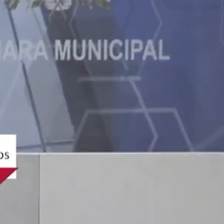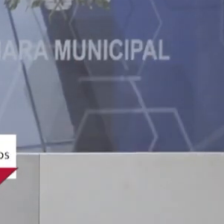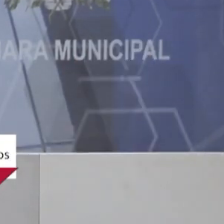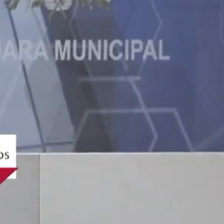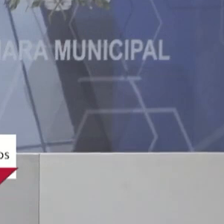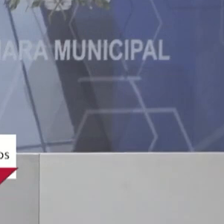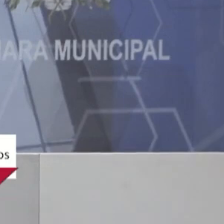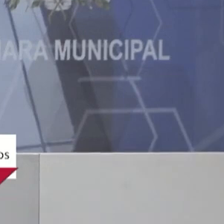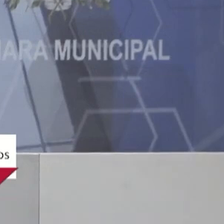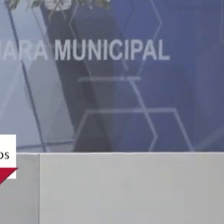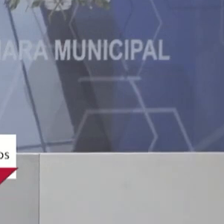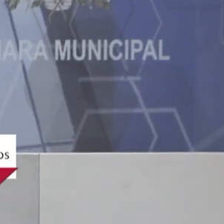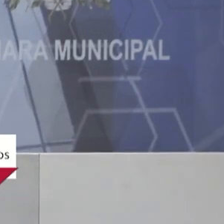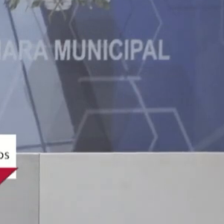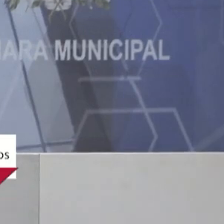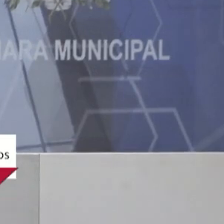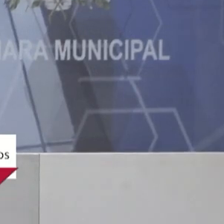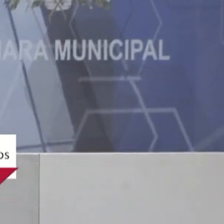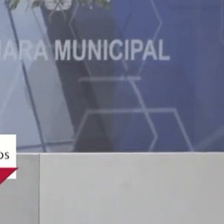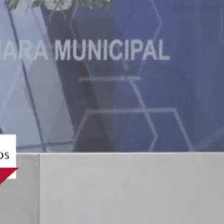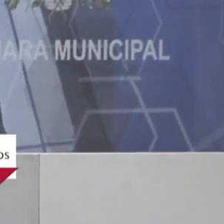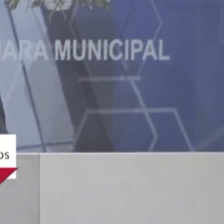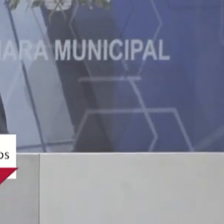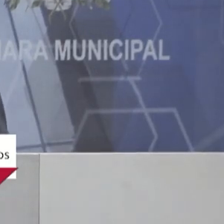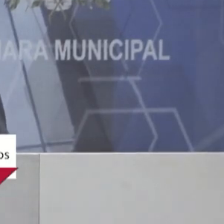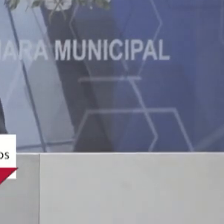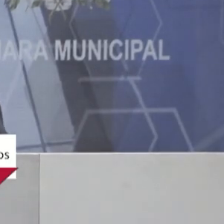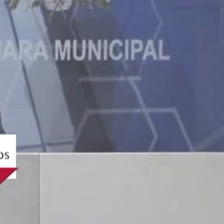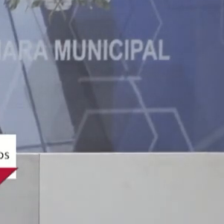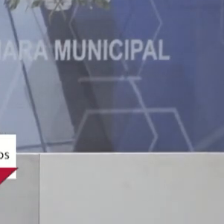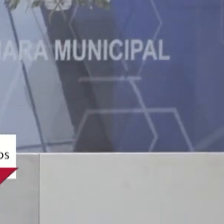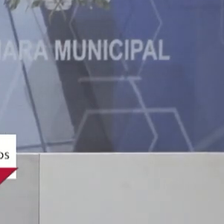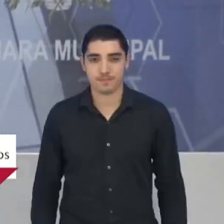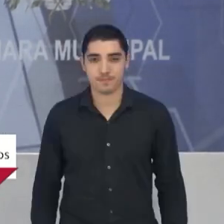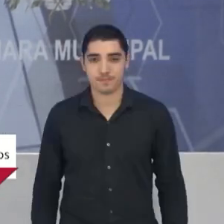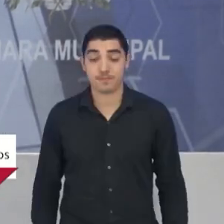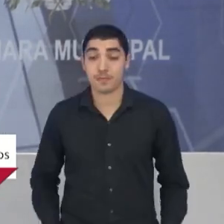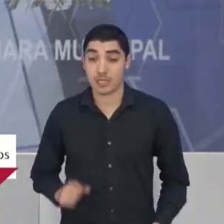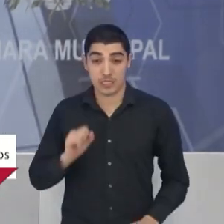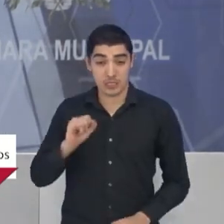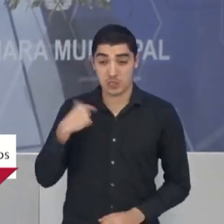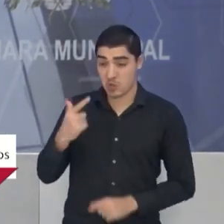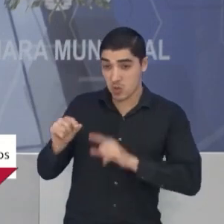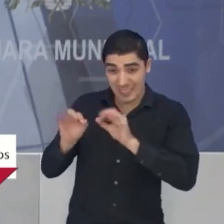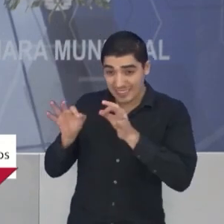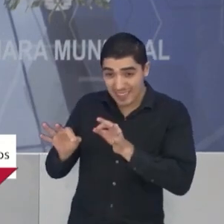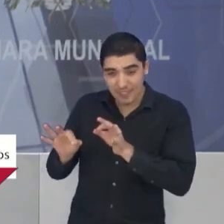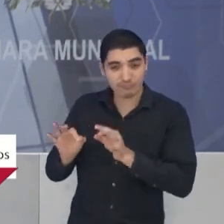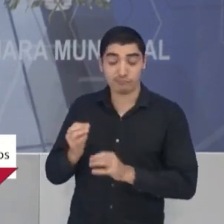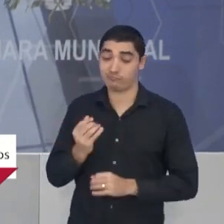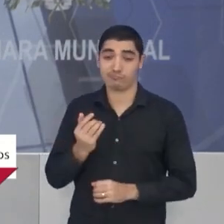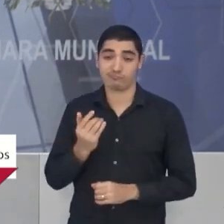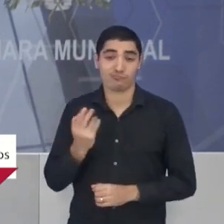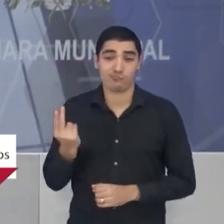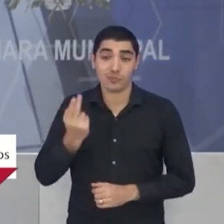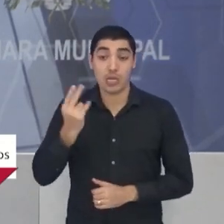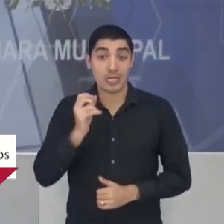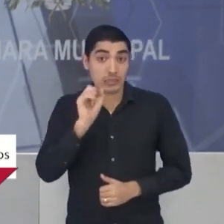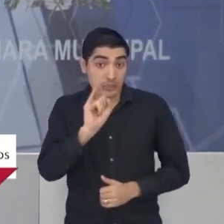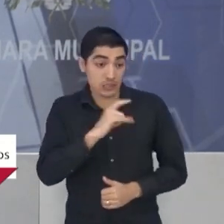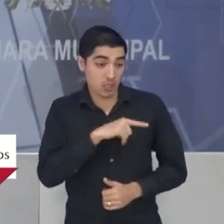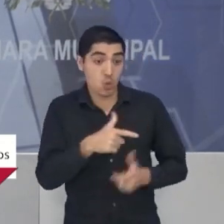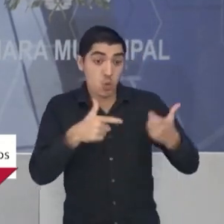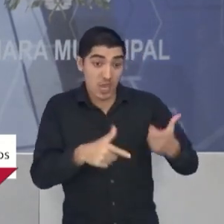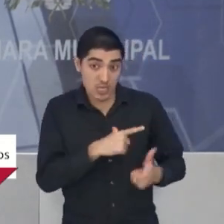bem prestado até porque aonde tem dinheiro e tem muito dinheiro